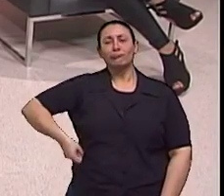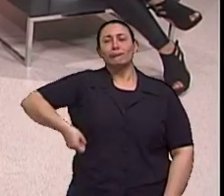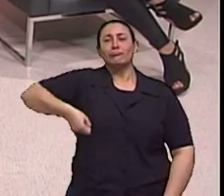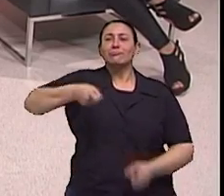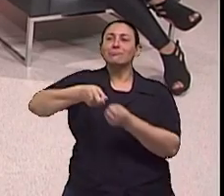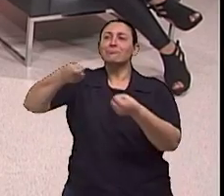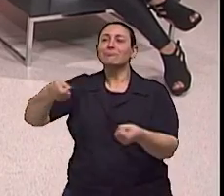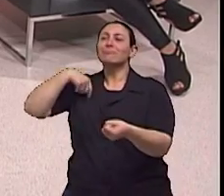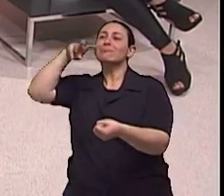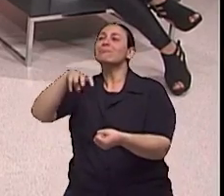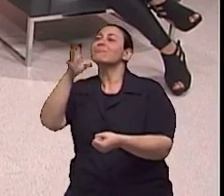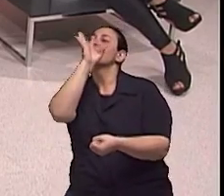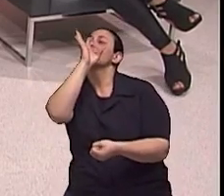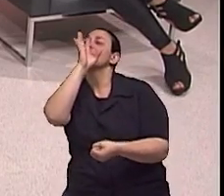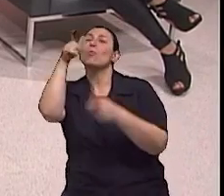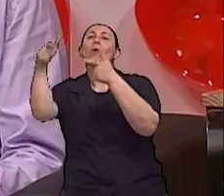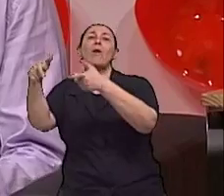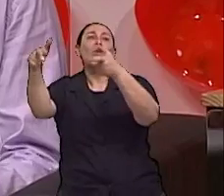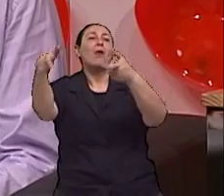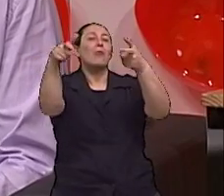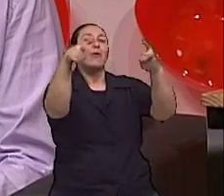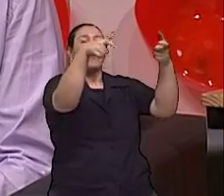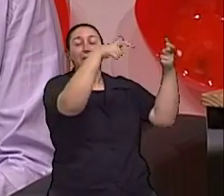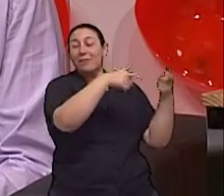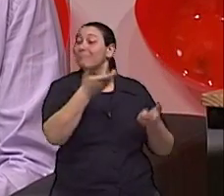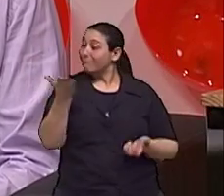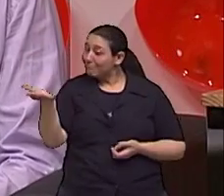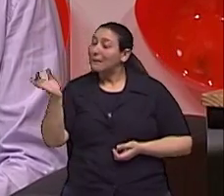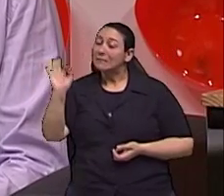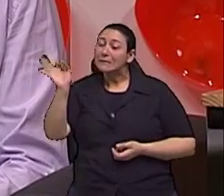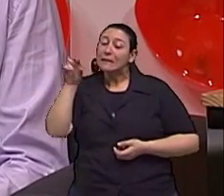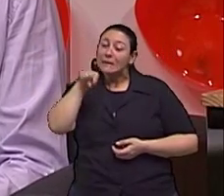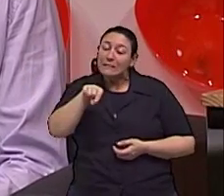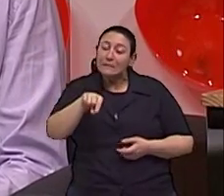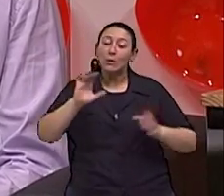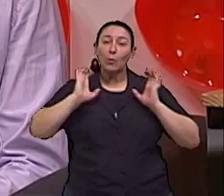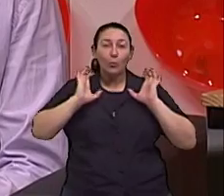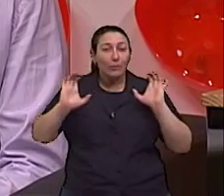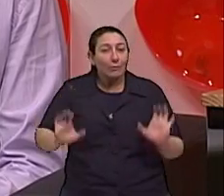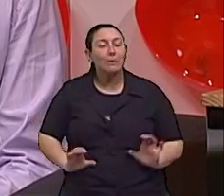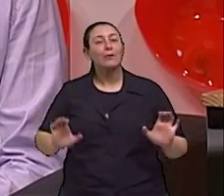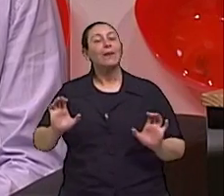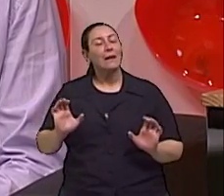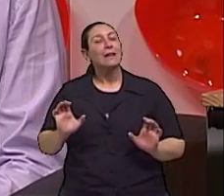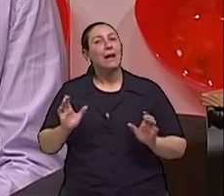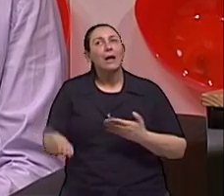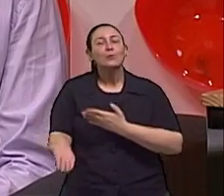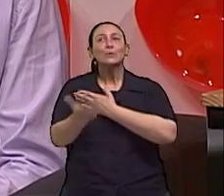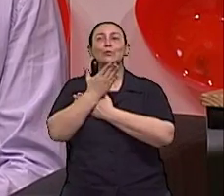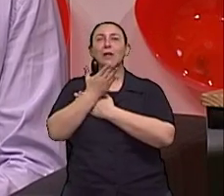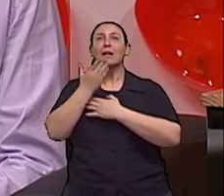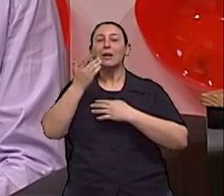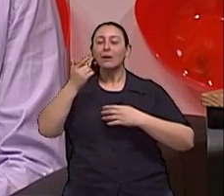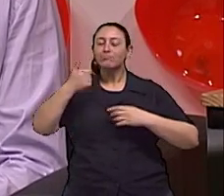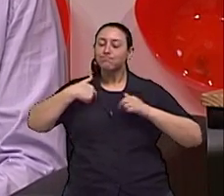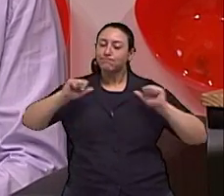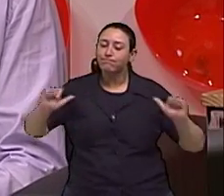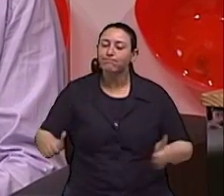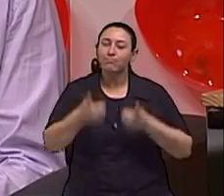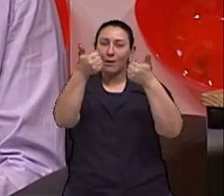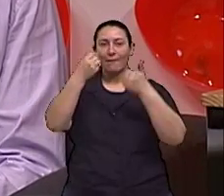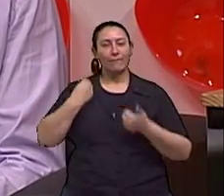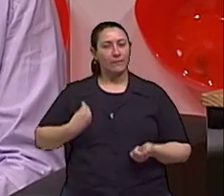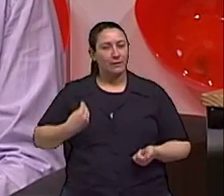ficar velha. Exatamente. Então, são pequenas atitudes, né, que nos levam a uma perspectiva de vida melhor.